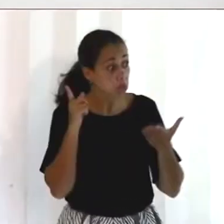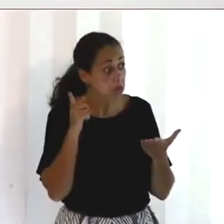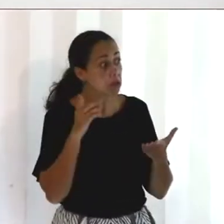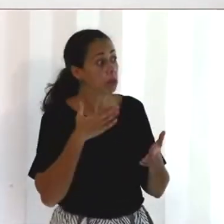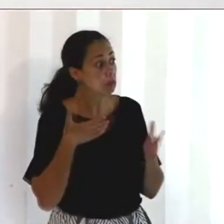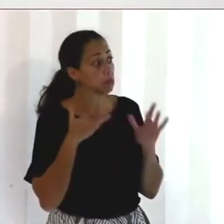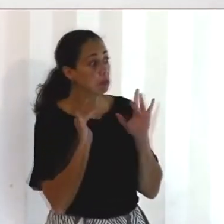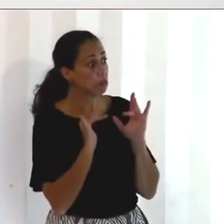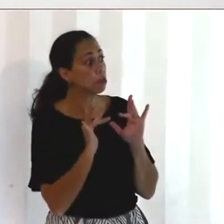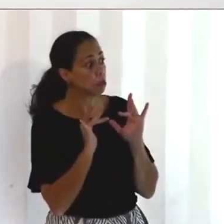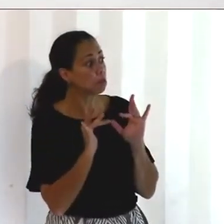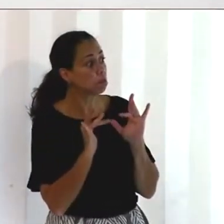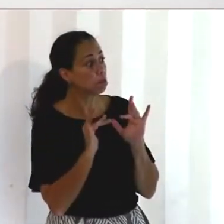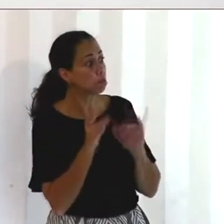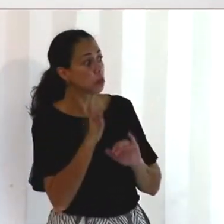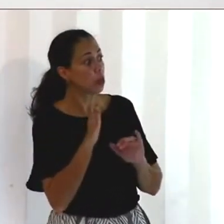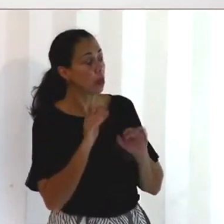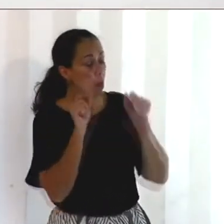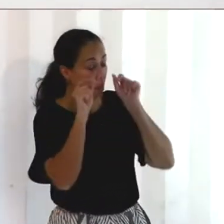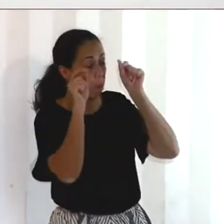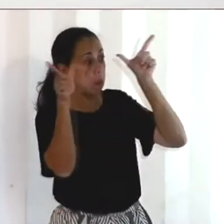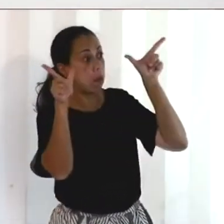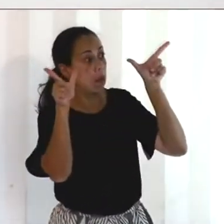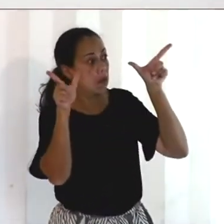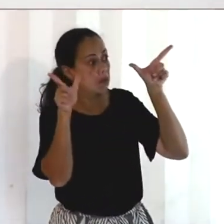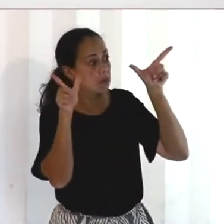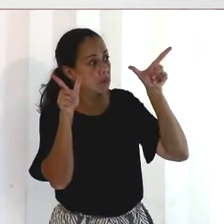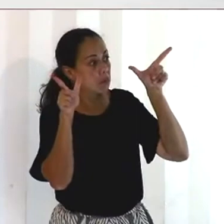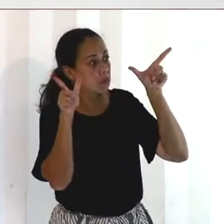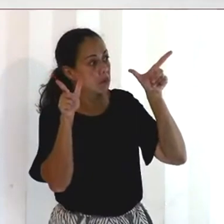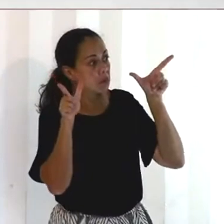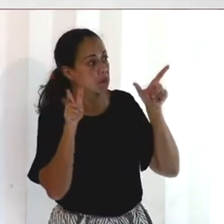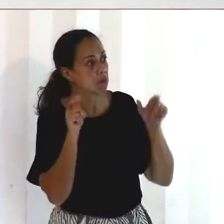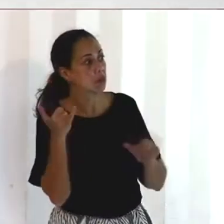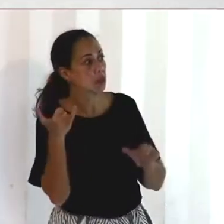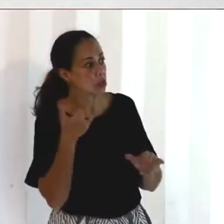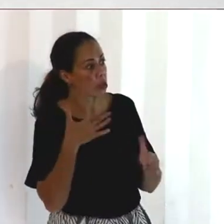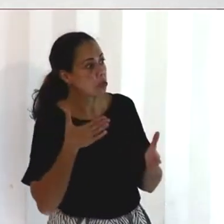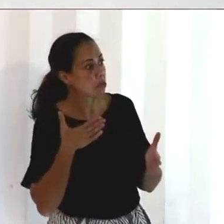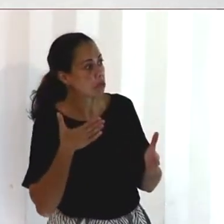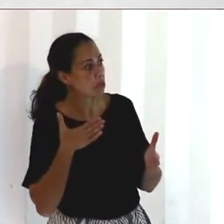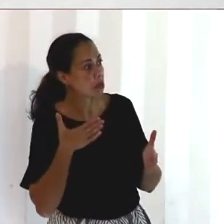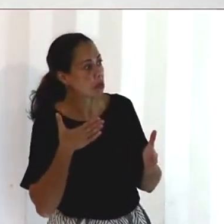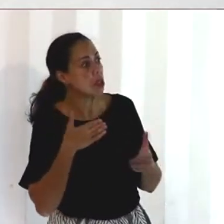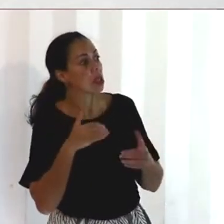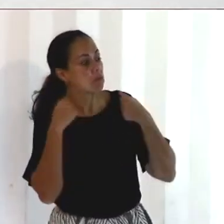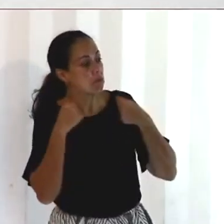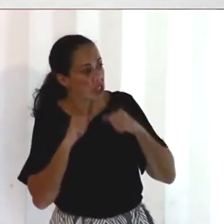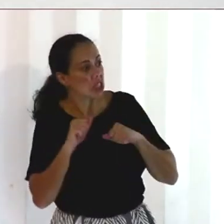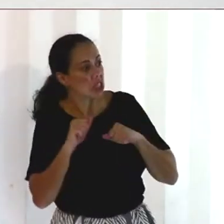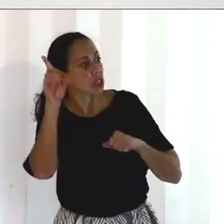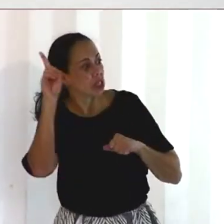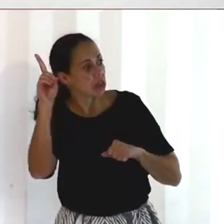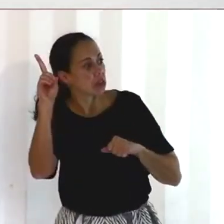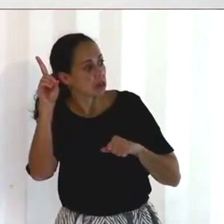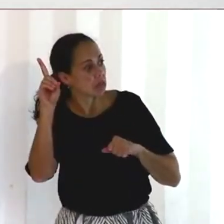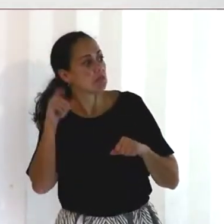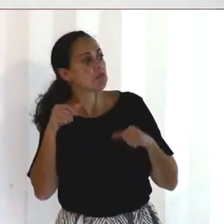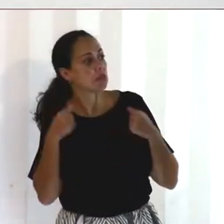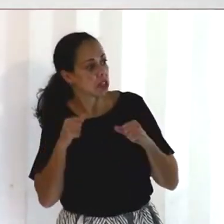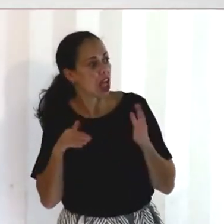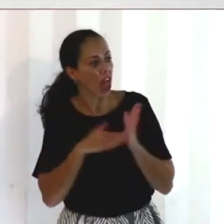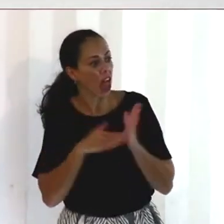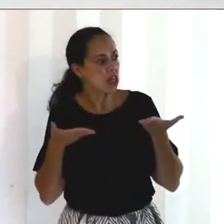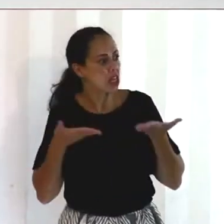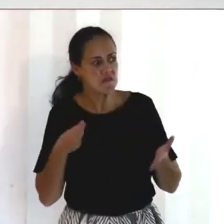Deus. Nós precisamos de Deus. Até hoje nós vivemos achando que não precisávamos de Deus, nós precisamos de Deus,